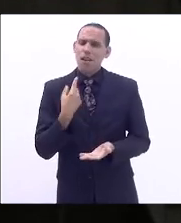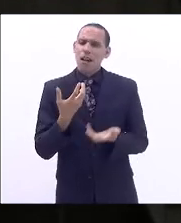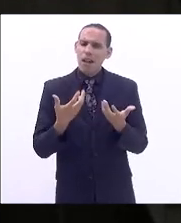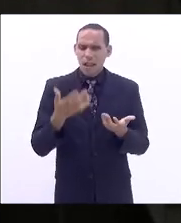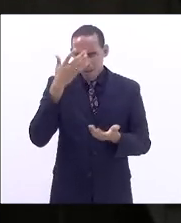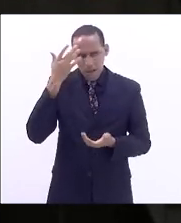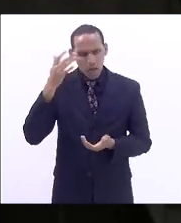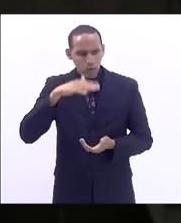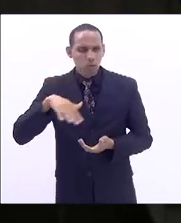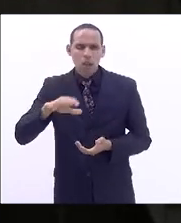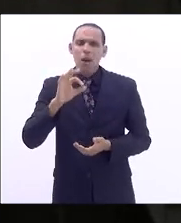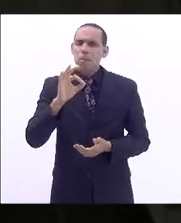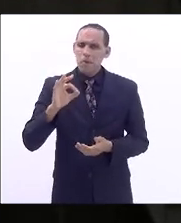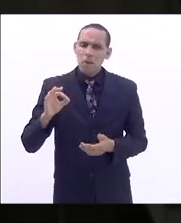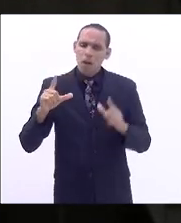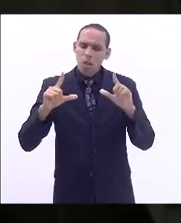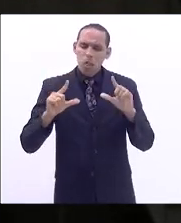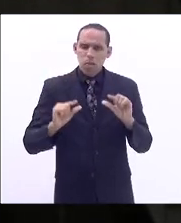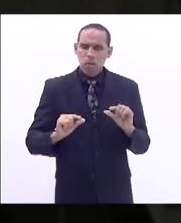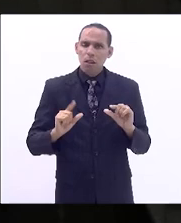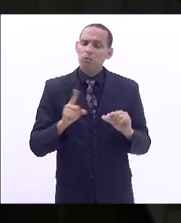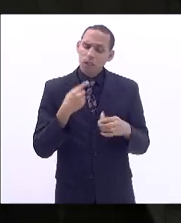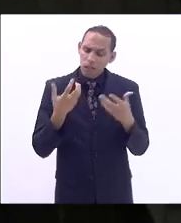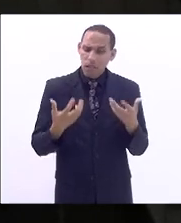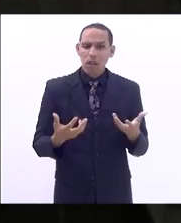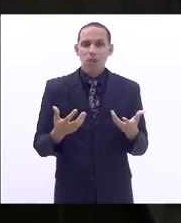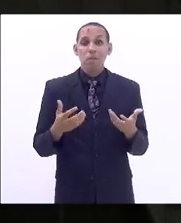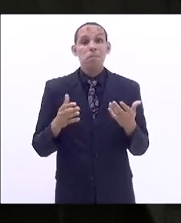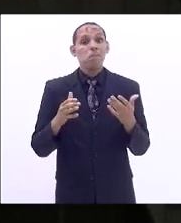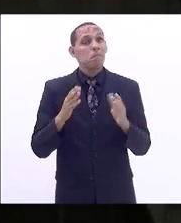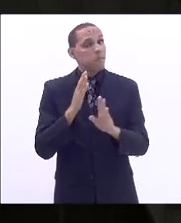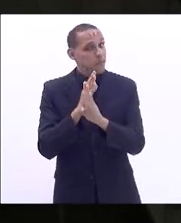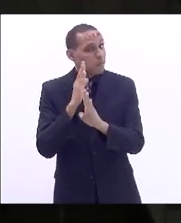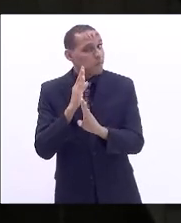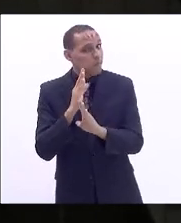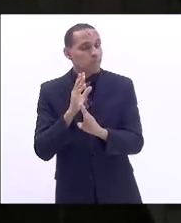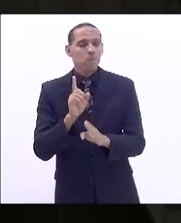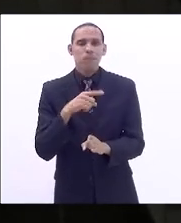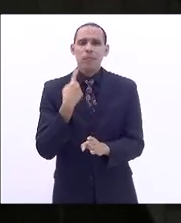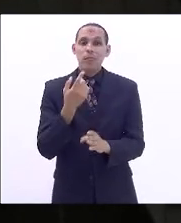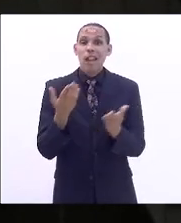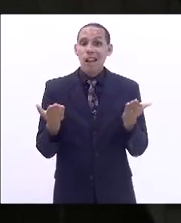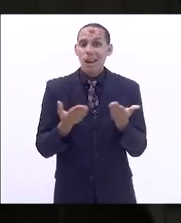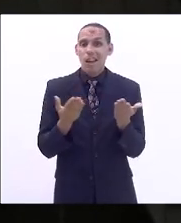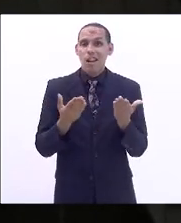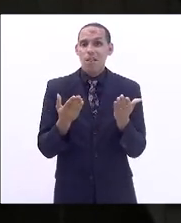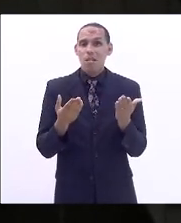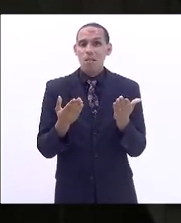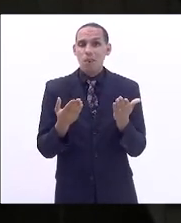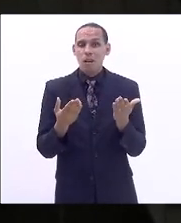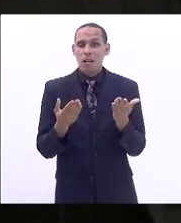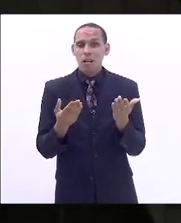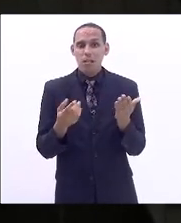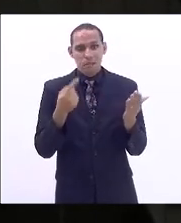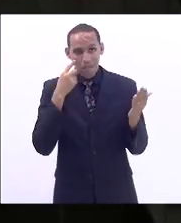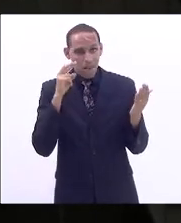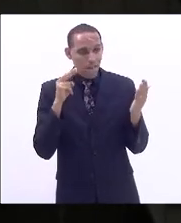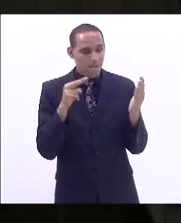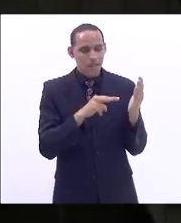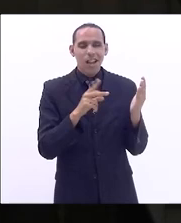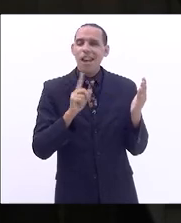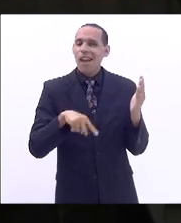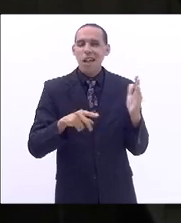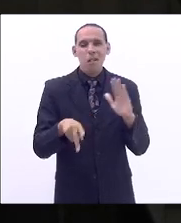tenham alíquotas mais baixas Mas é claro que sim entretanto nós estamos diante de uma Medida populista